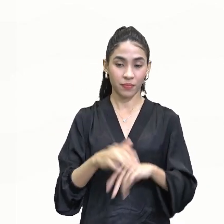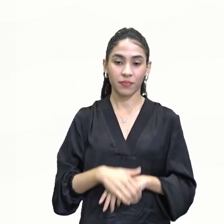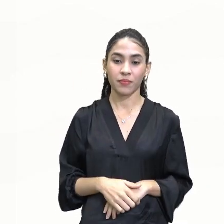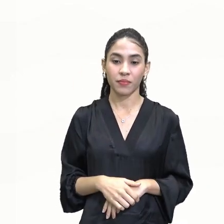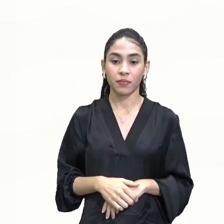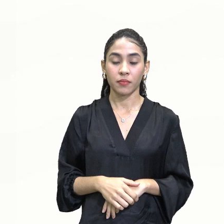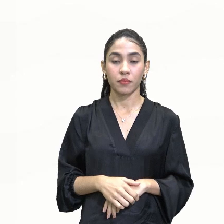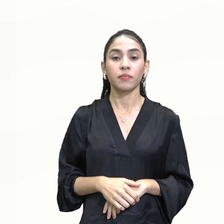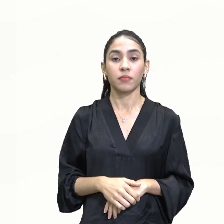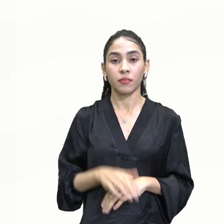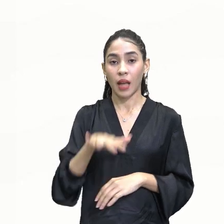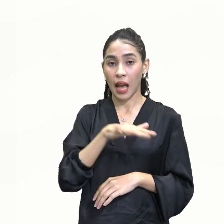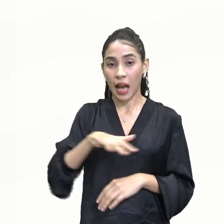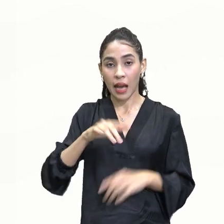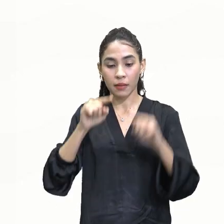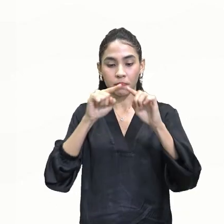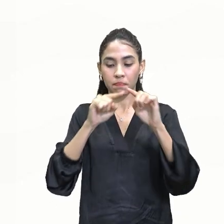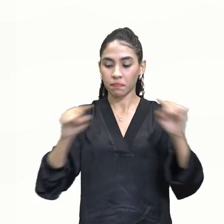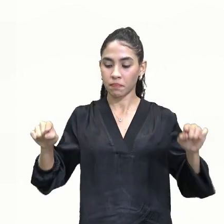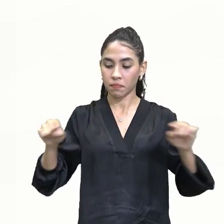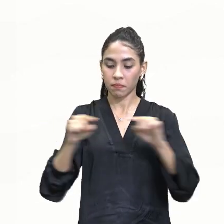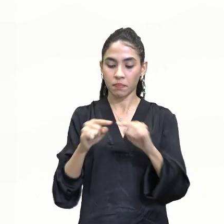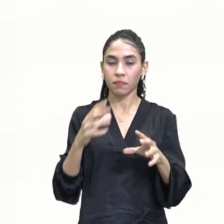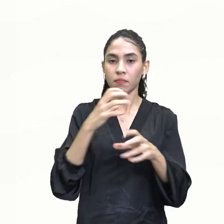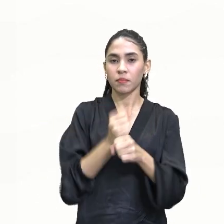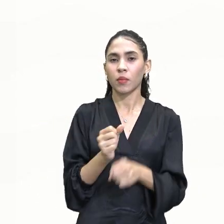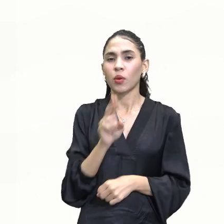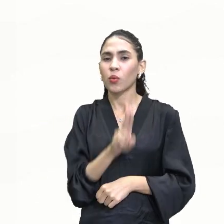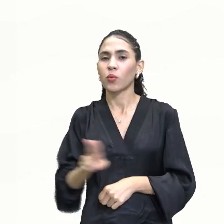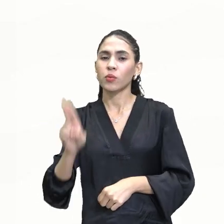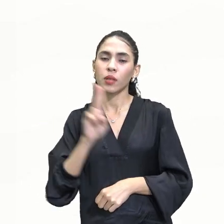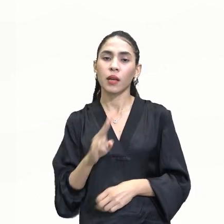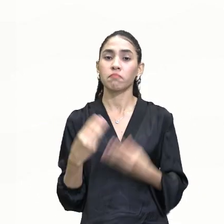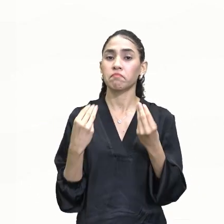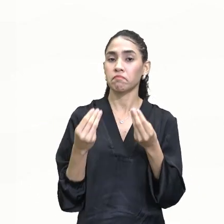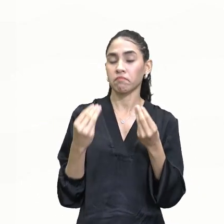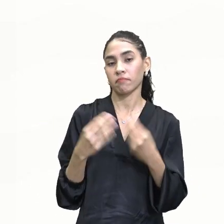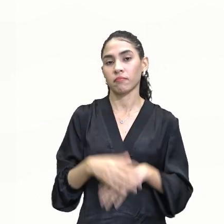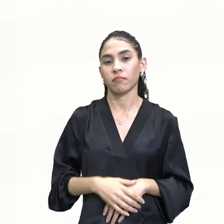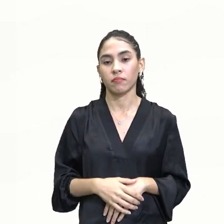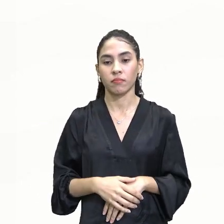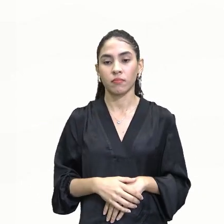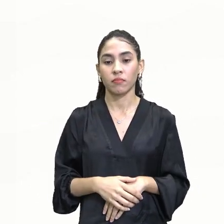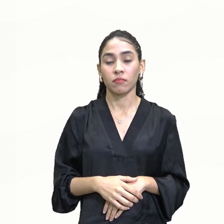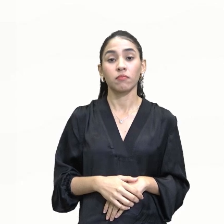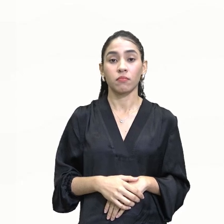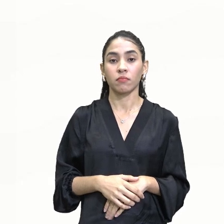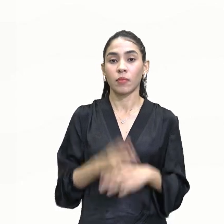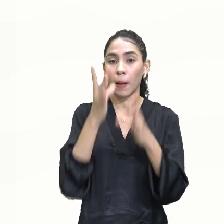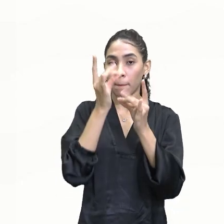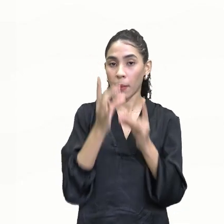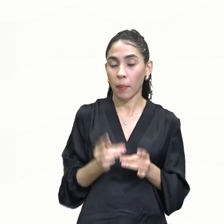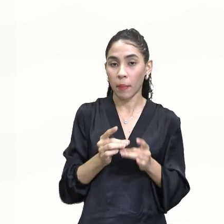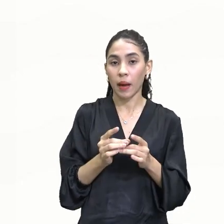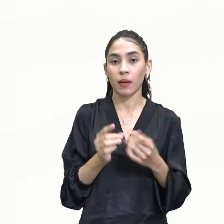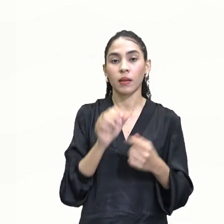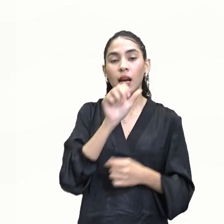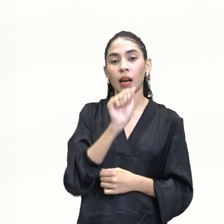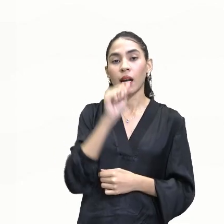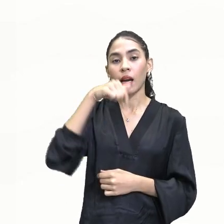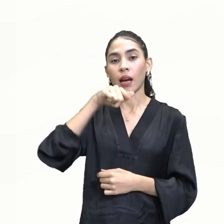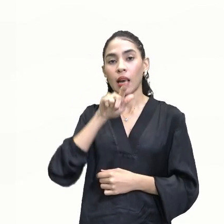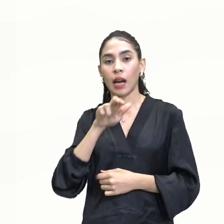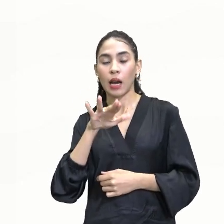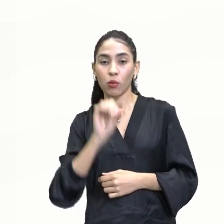E na trigonometria, os arcos são usados para quê? Para descrever ângulos e calcular relações